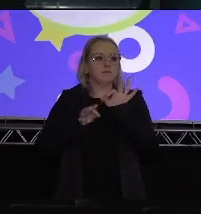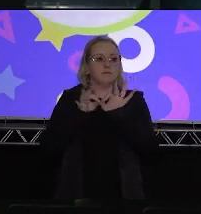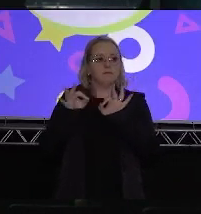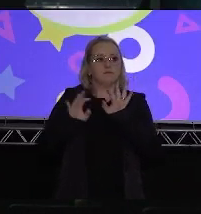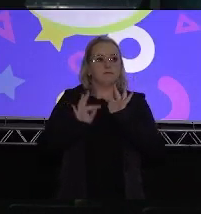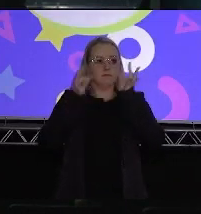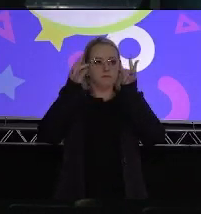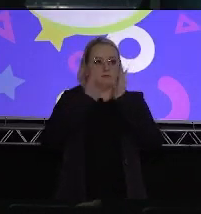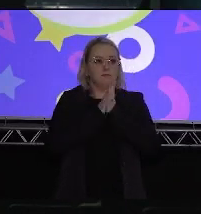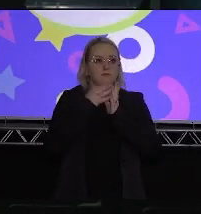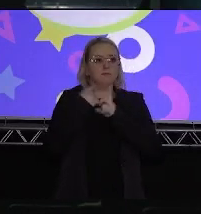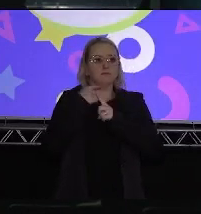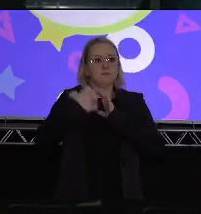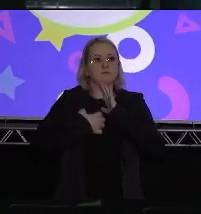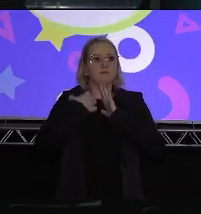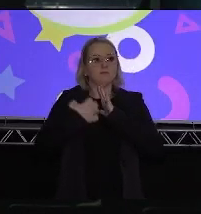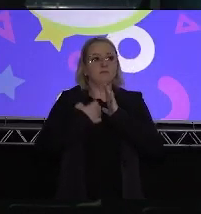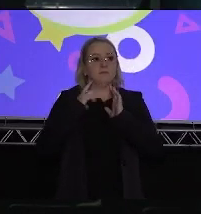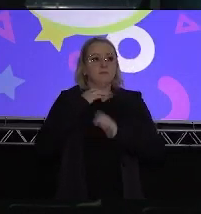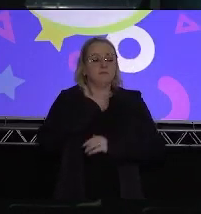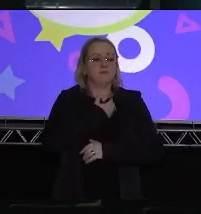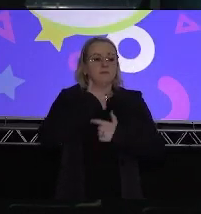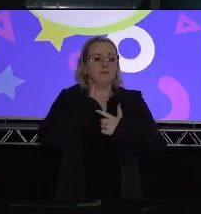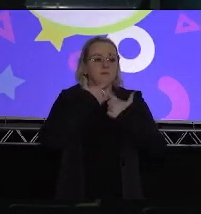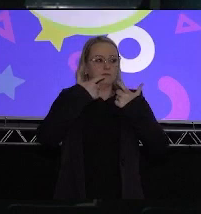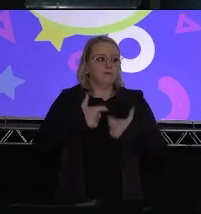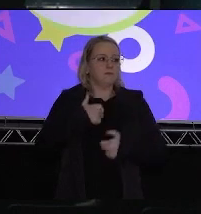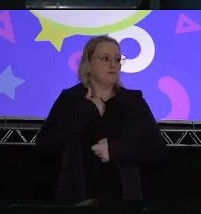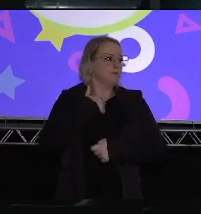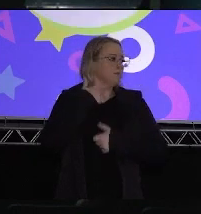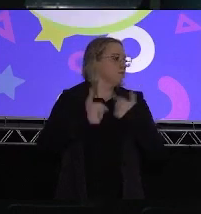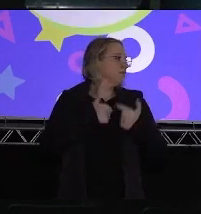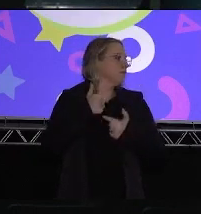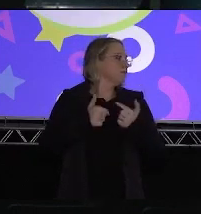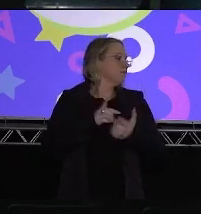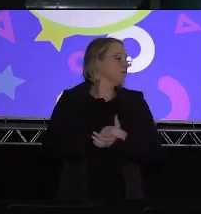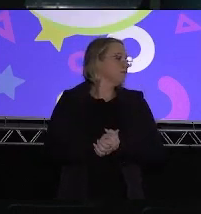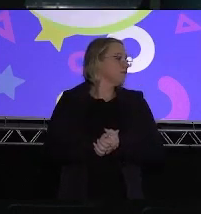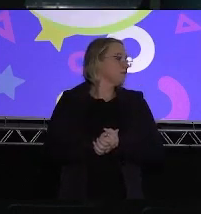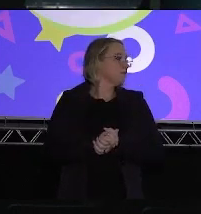empresa onde eu trabalho, né, DB, acho que posso citar,